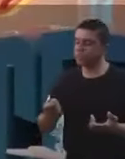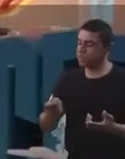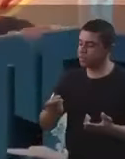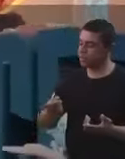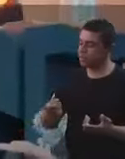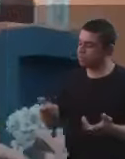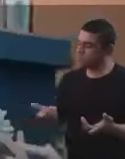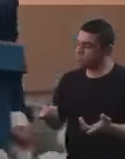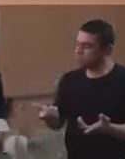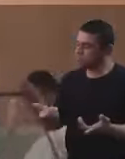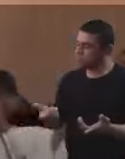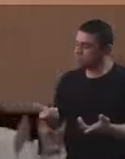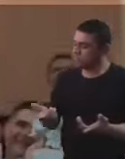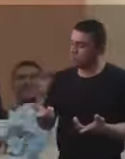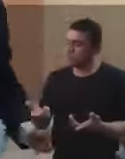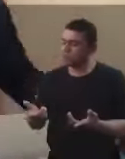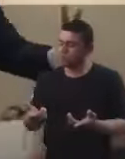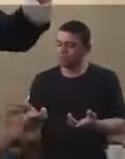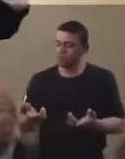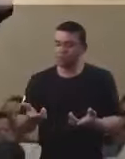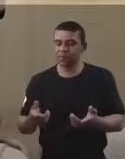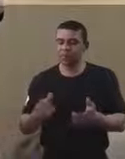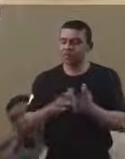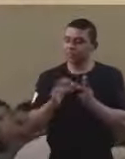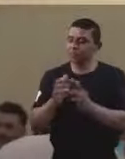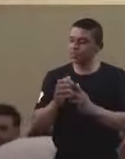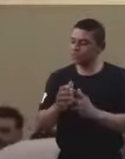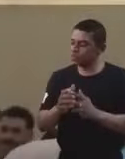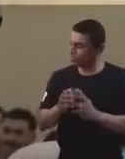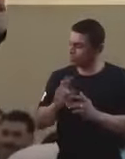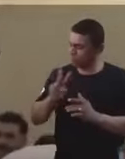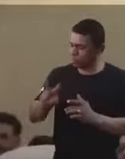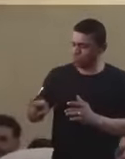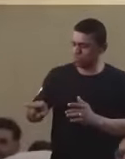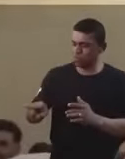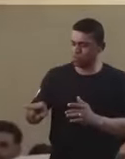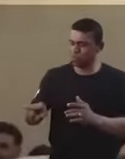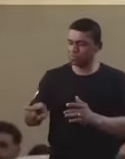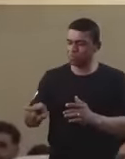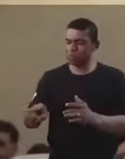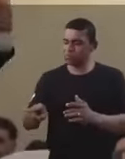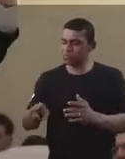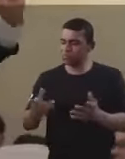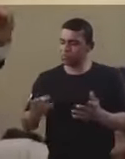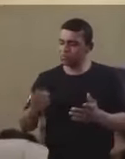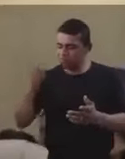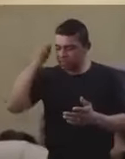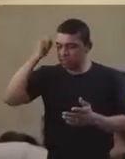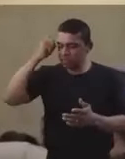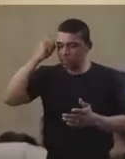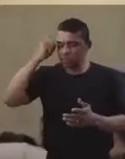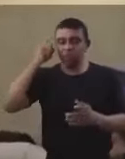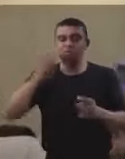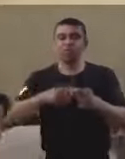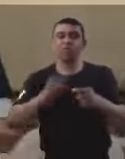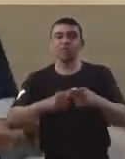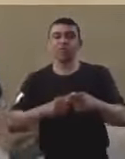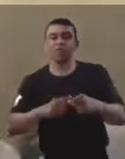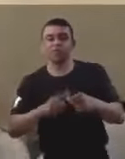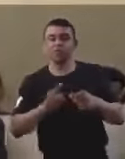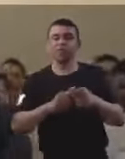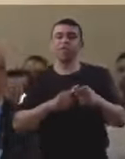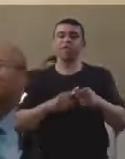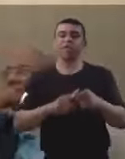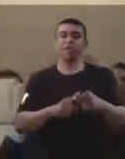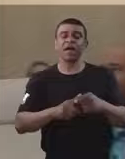E Levítico capítulo 20, versículo 10, diz que os dois deveriam ser apedrejados, mas só trouxeram a bichinha